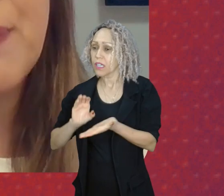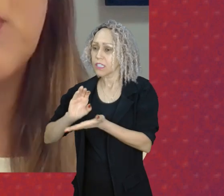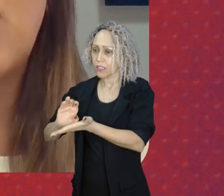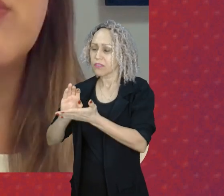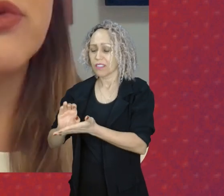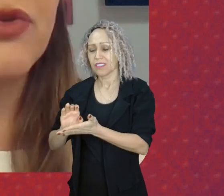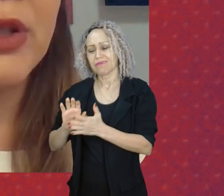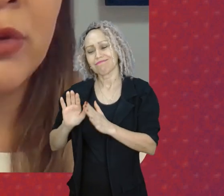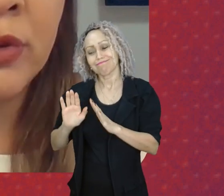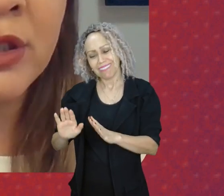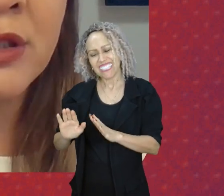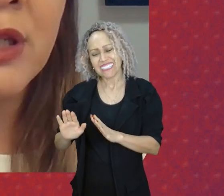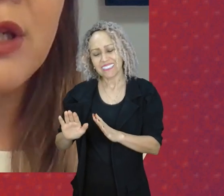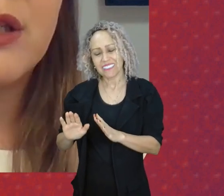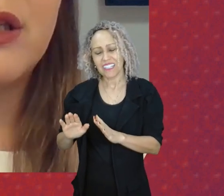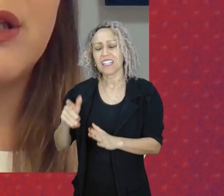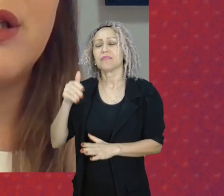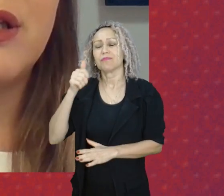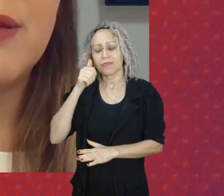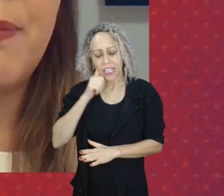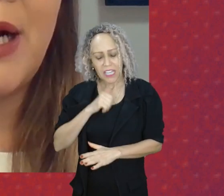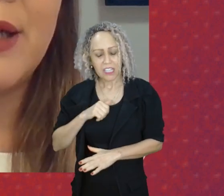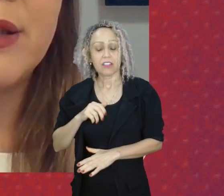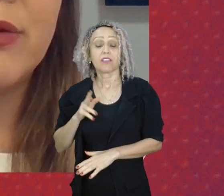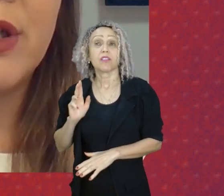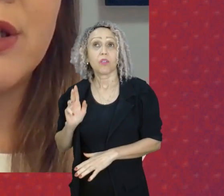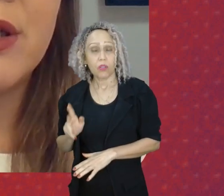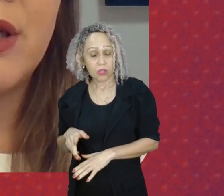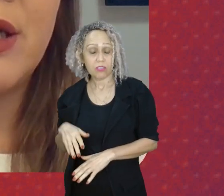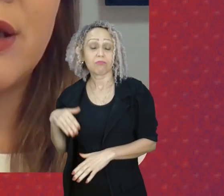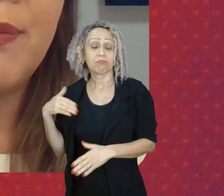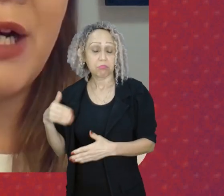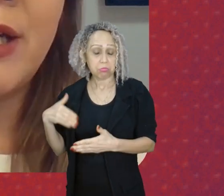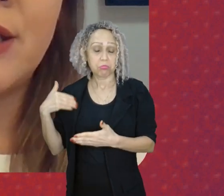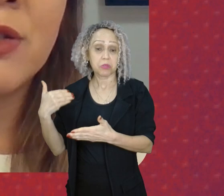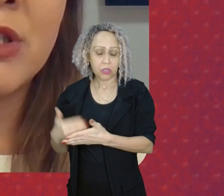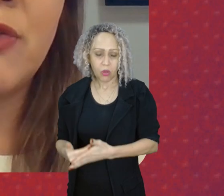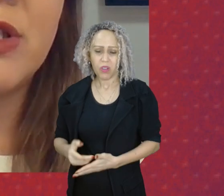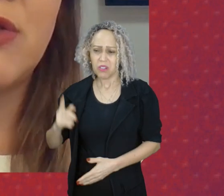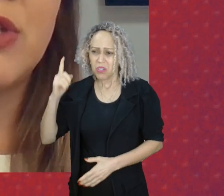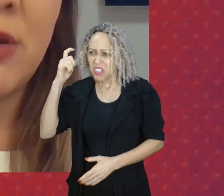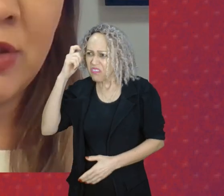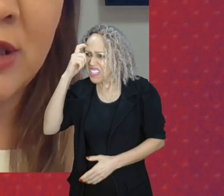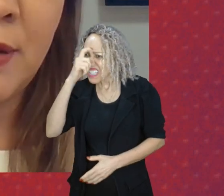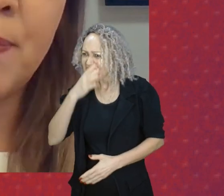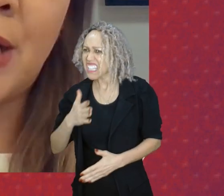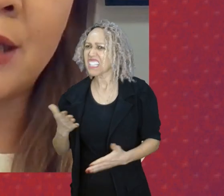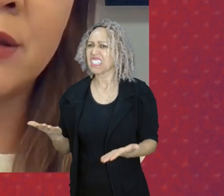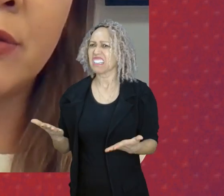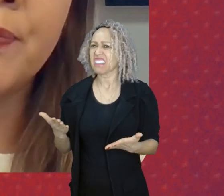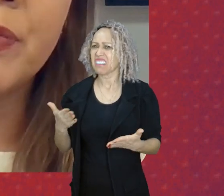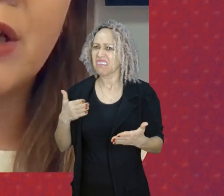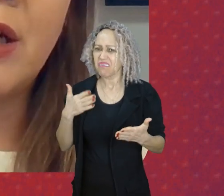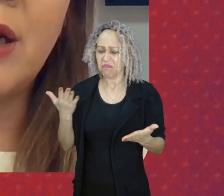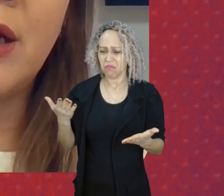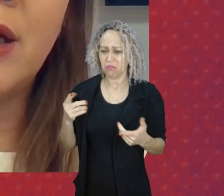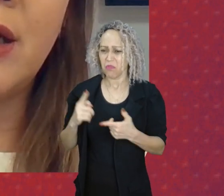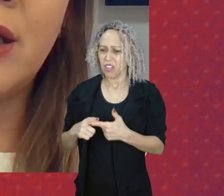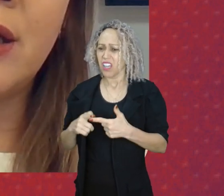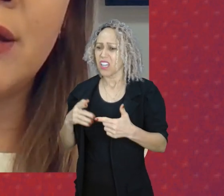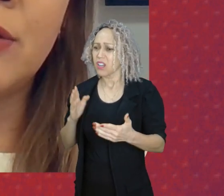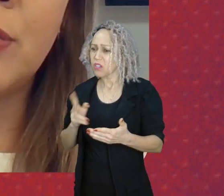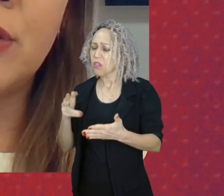de chegar lá por outros fatores que impactam, né, e barreiras visíveis e invisíveis que impactam,